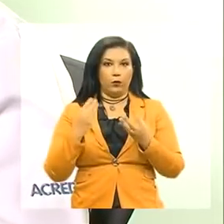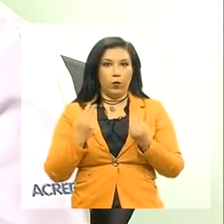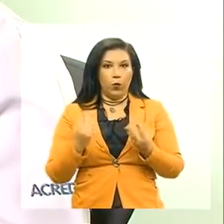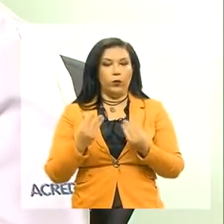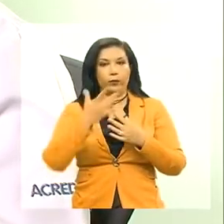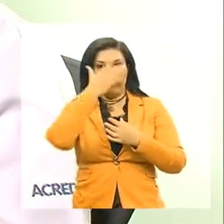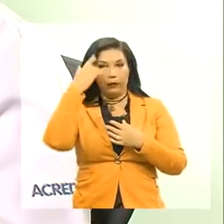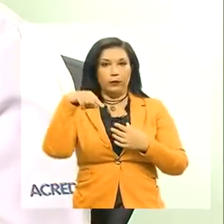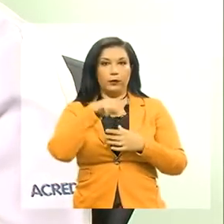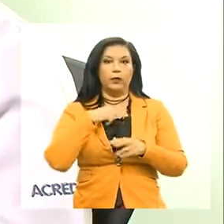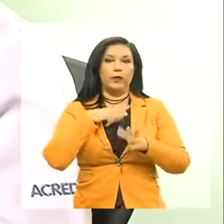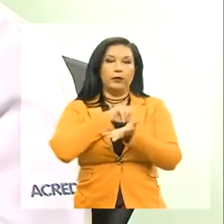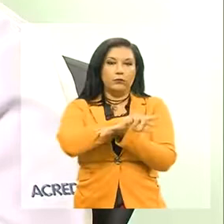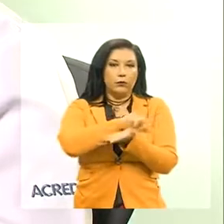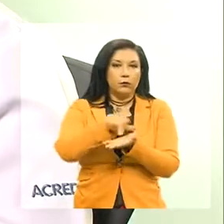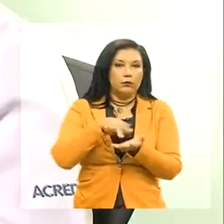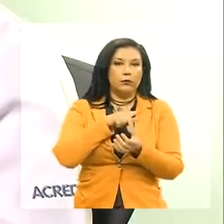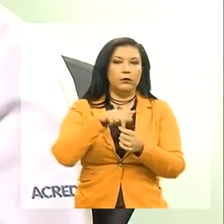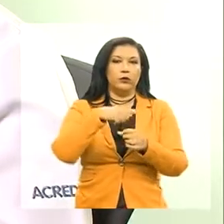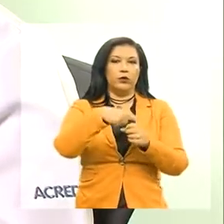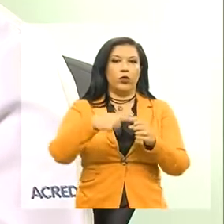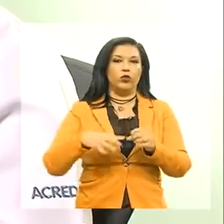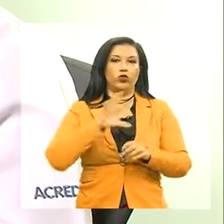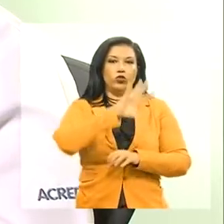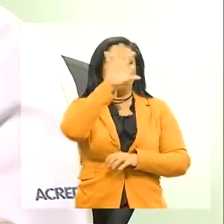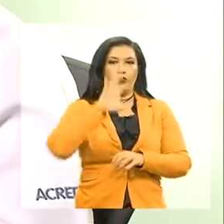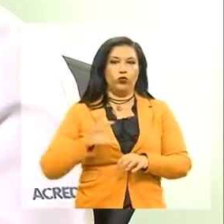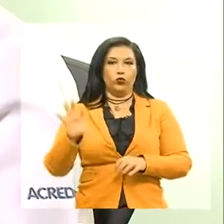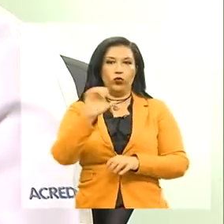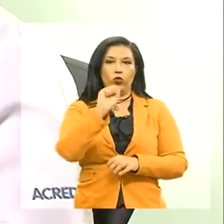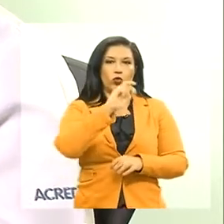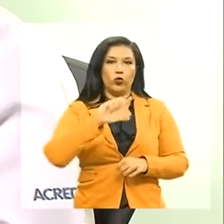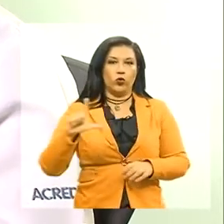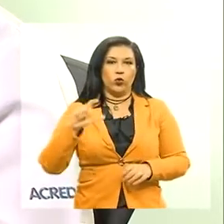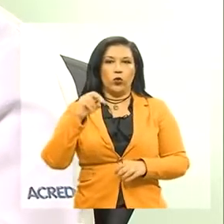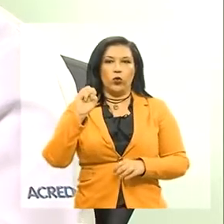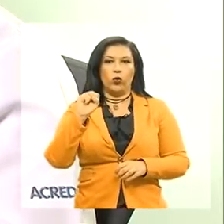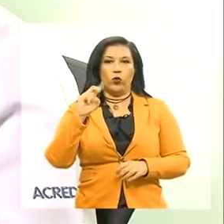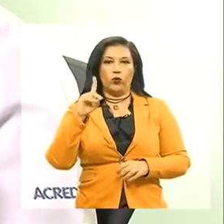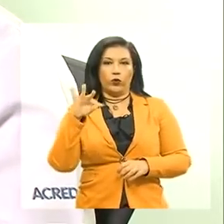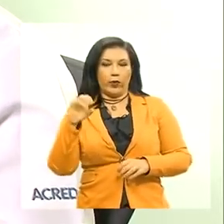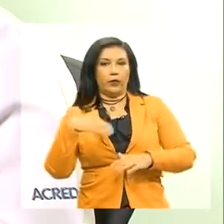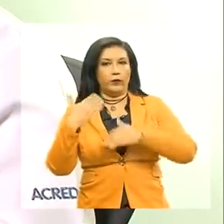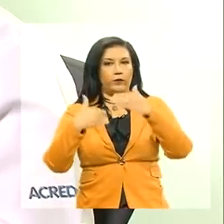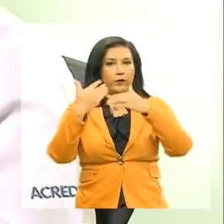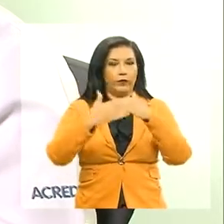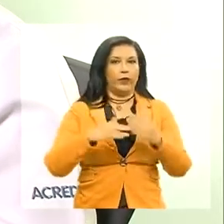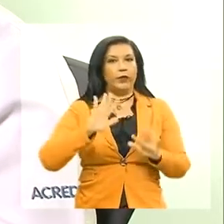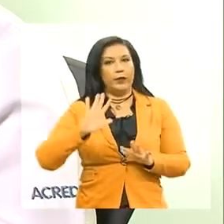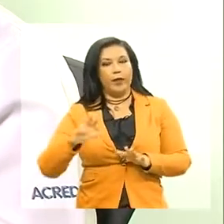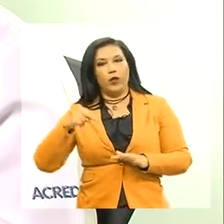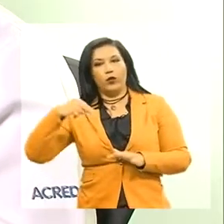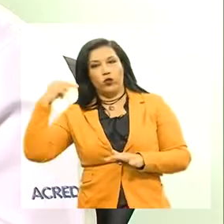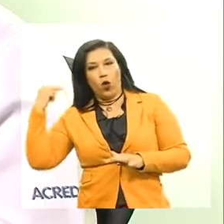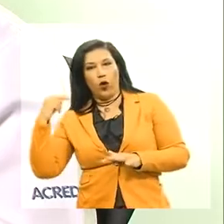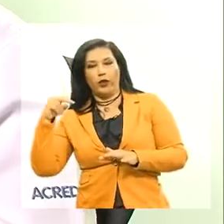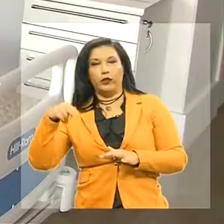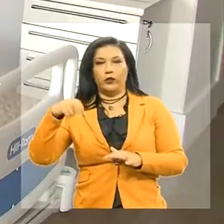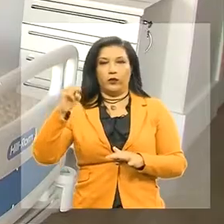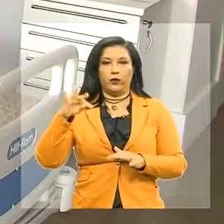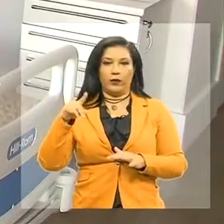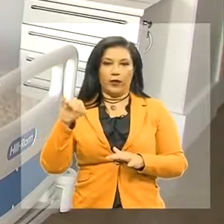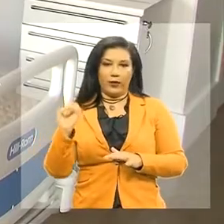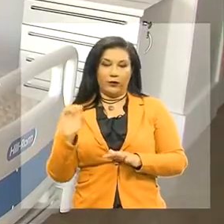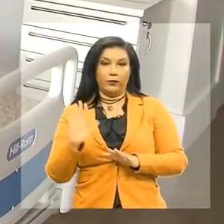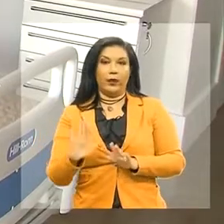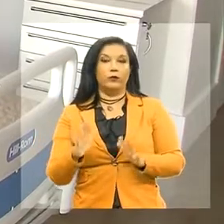a heterogeneidade das regiões, né? Então nós temos a região sul e sudeste mais desenvolvida, contrastando com a região norte e nordeste.